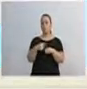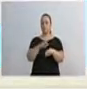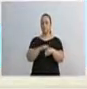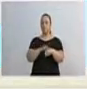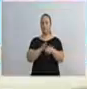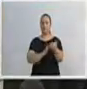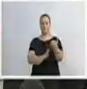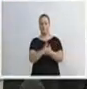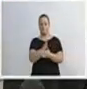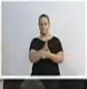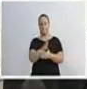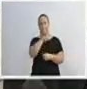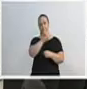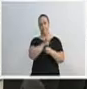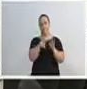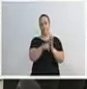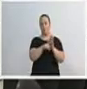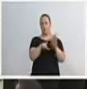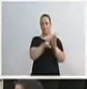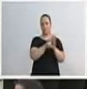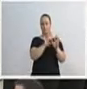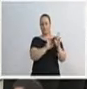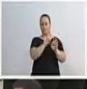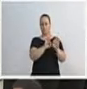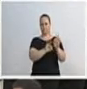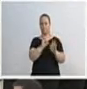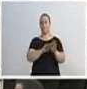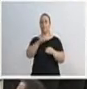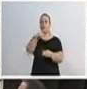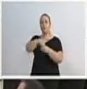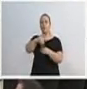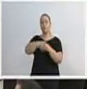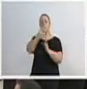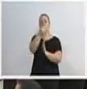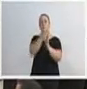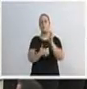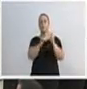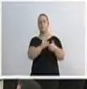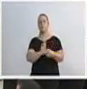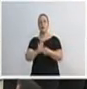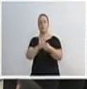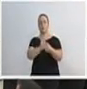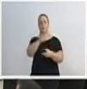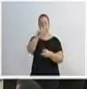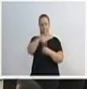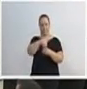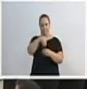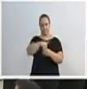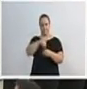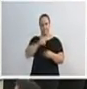para providências. Em votação, a moção apresentada pela ordem. Em votação.